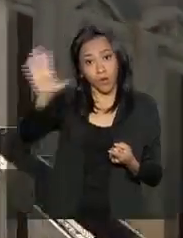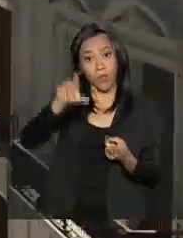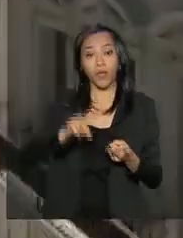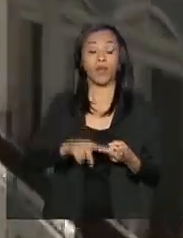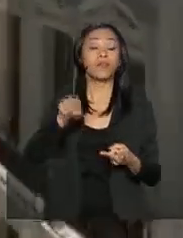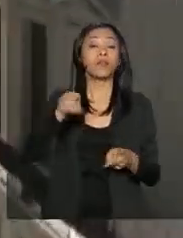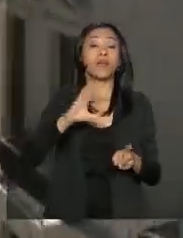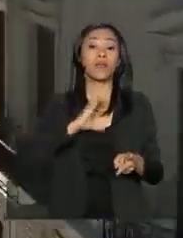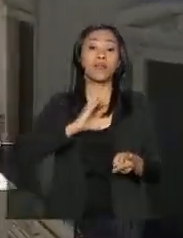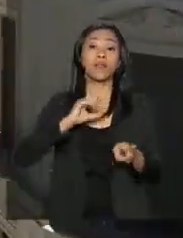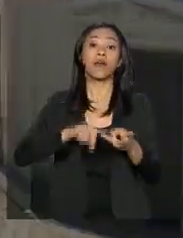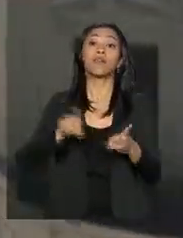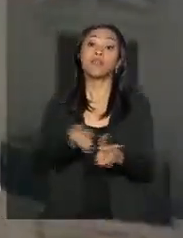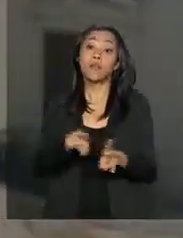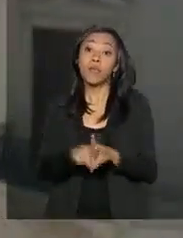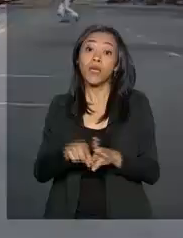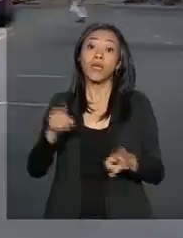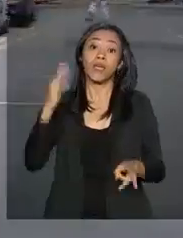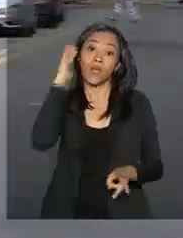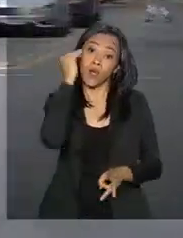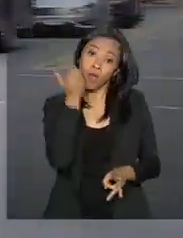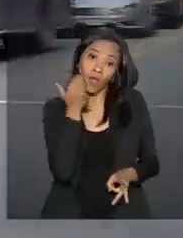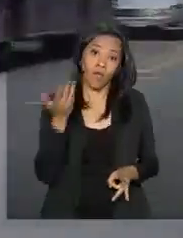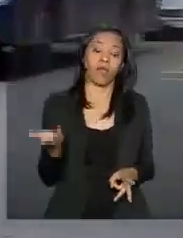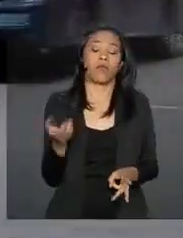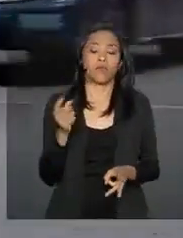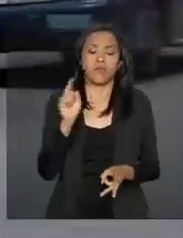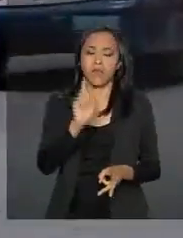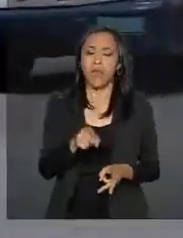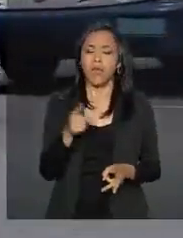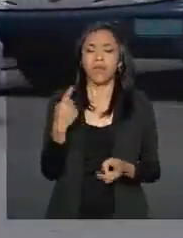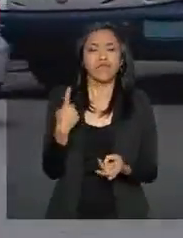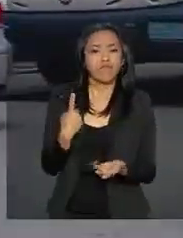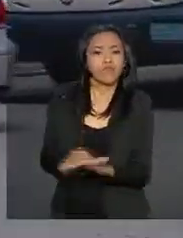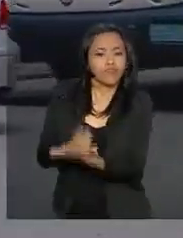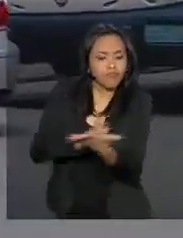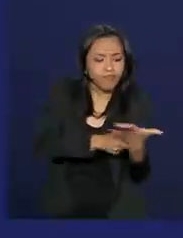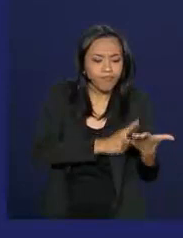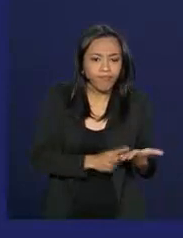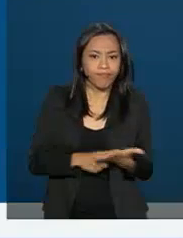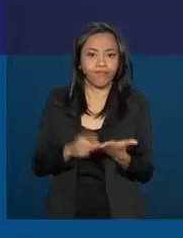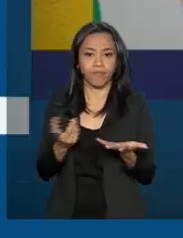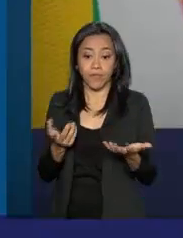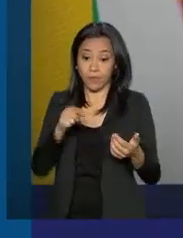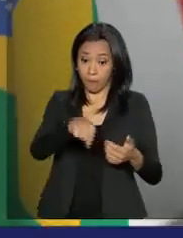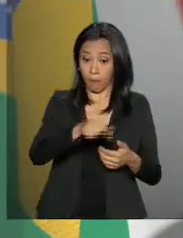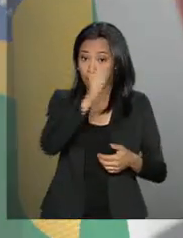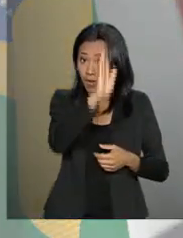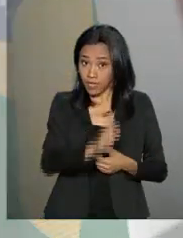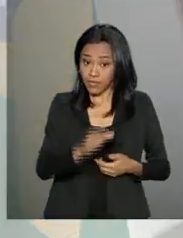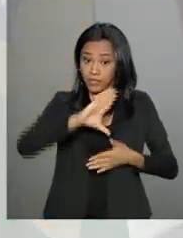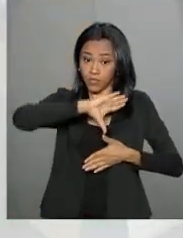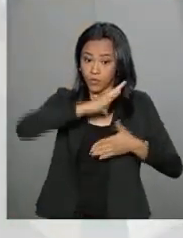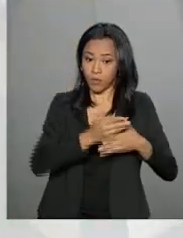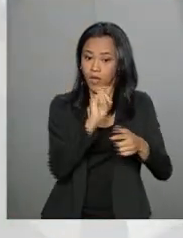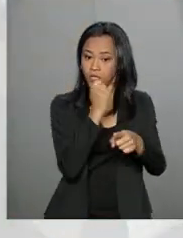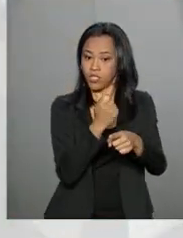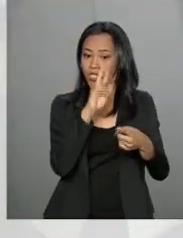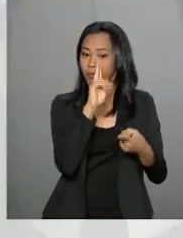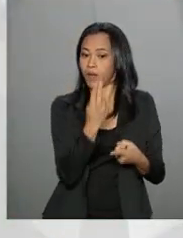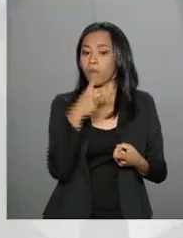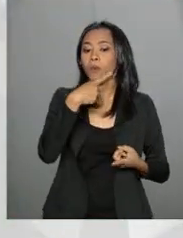fortalecer tratativas em temas intrabloco ou seja entre os países membros brasil argentina paraguai